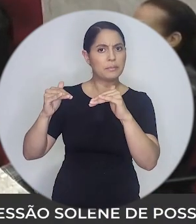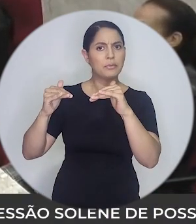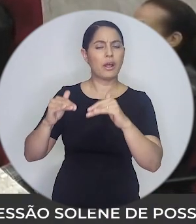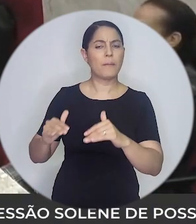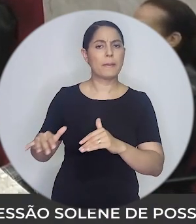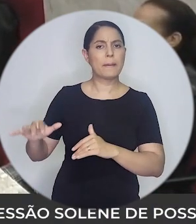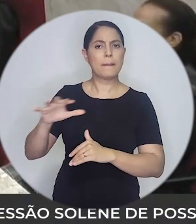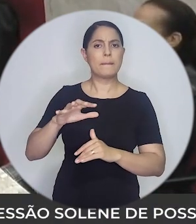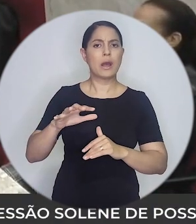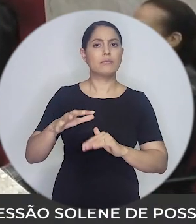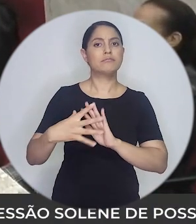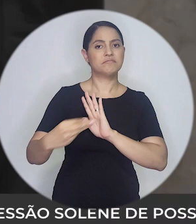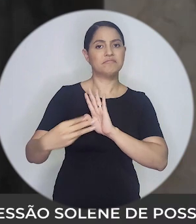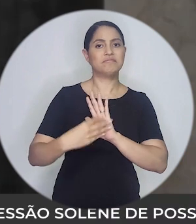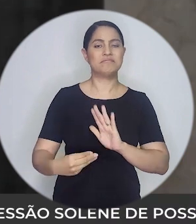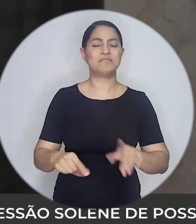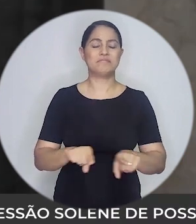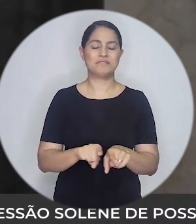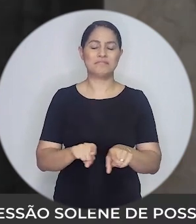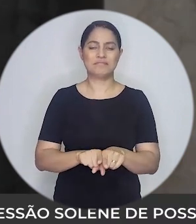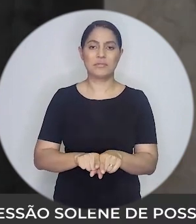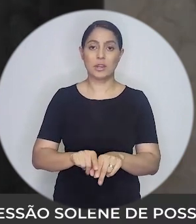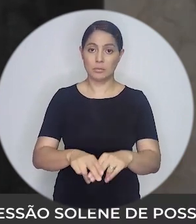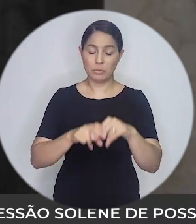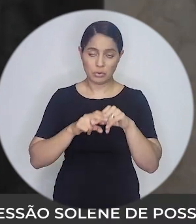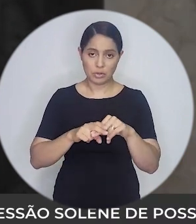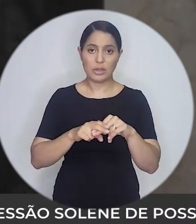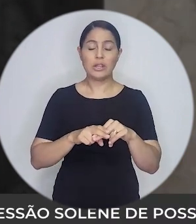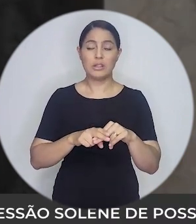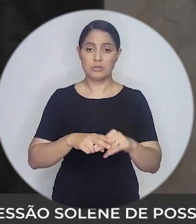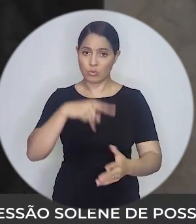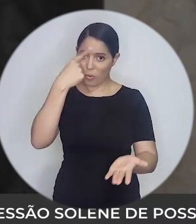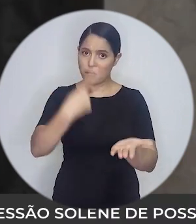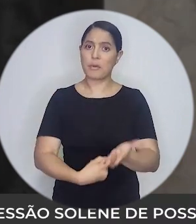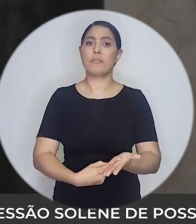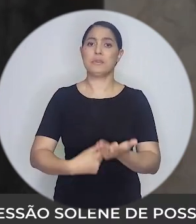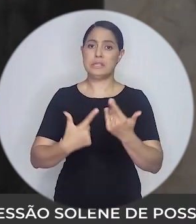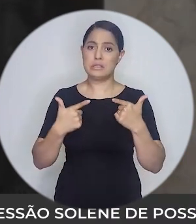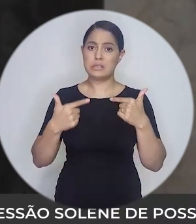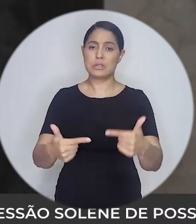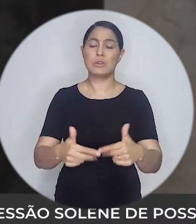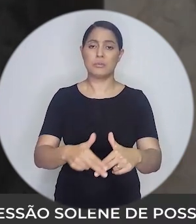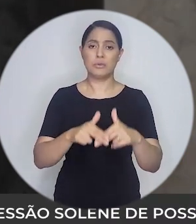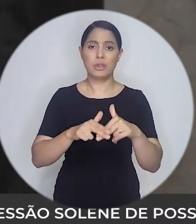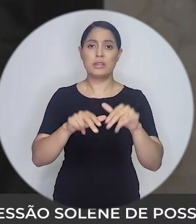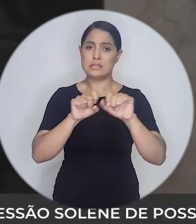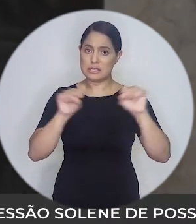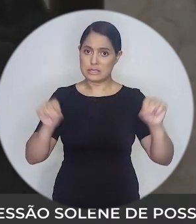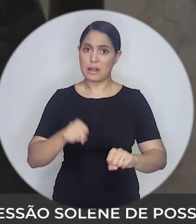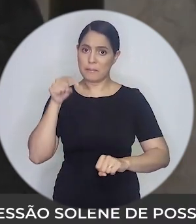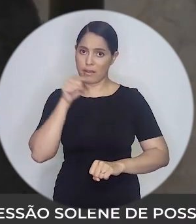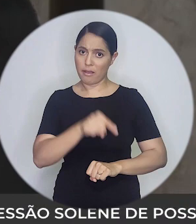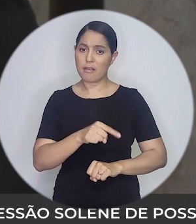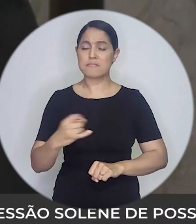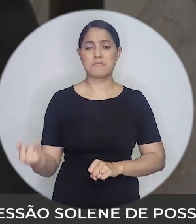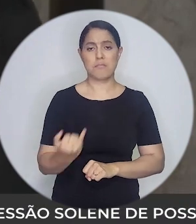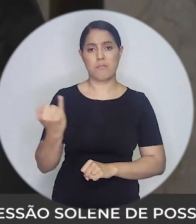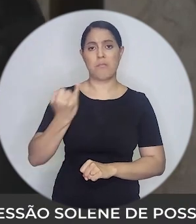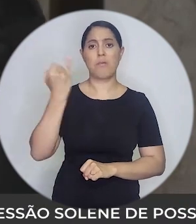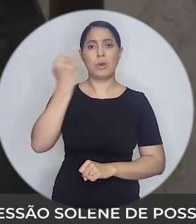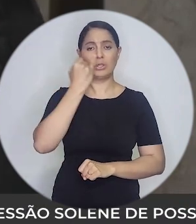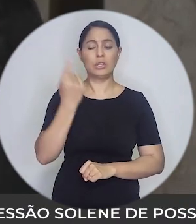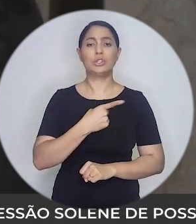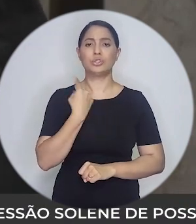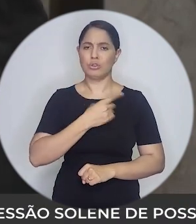pátrios. Eis porque, presidente Fernando Quadros, reiteramos aqui nosso compromisso de seguir em defesa do EPROC, pois convictos de